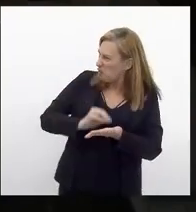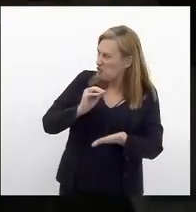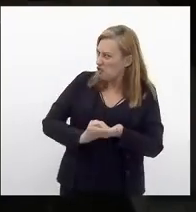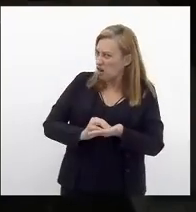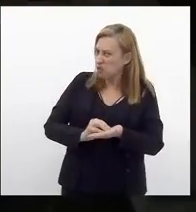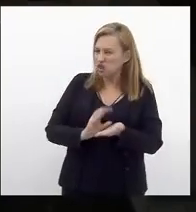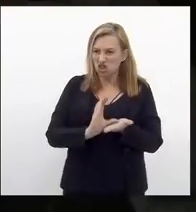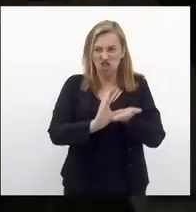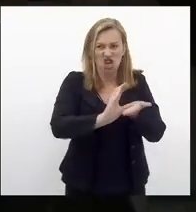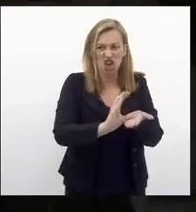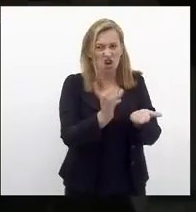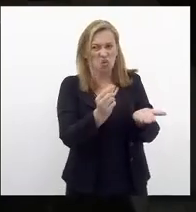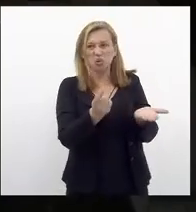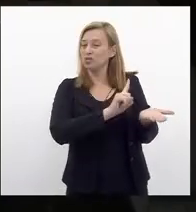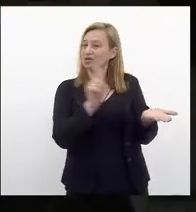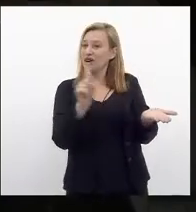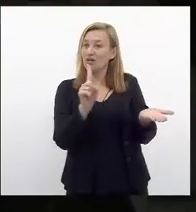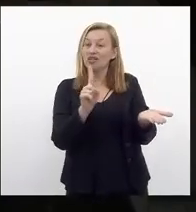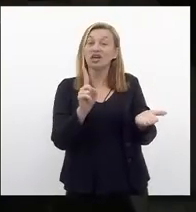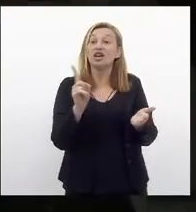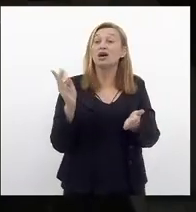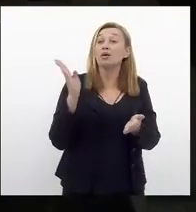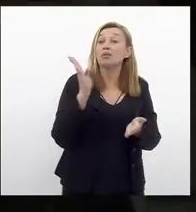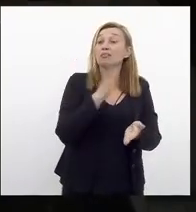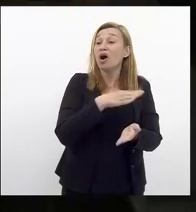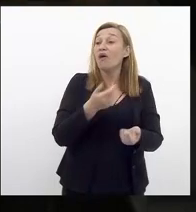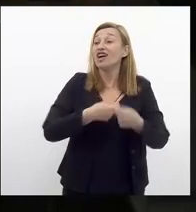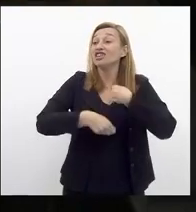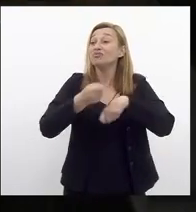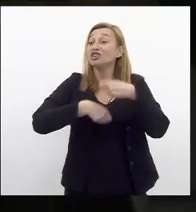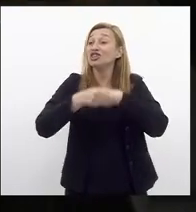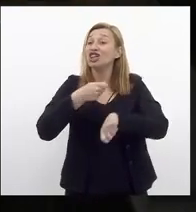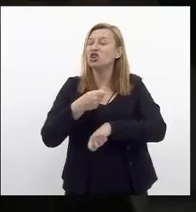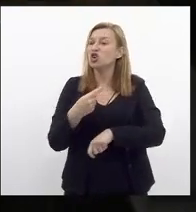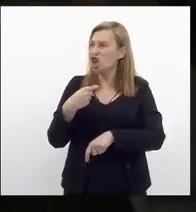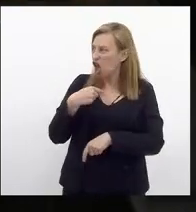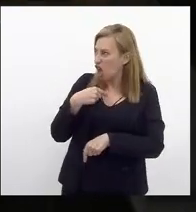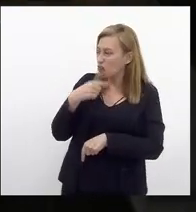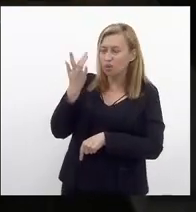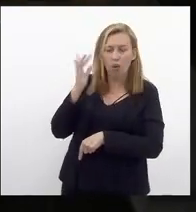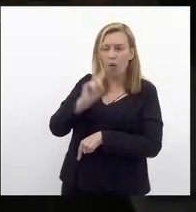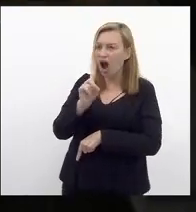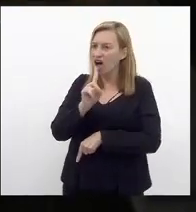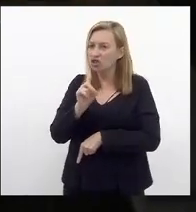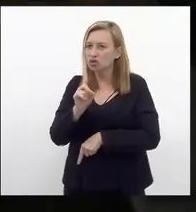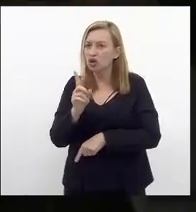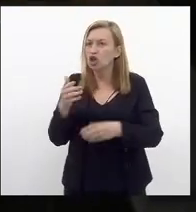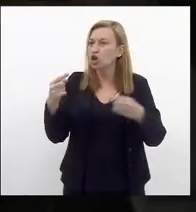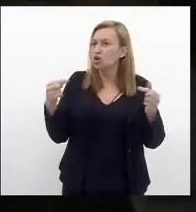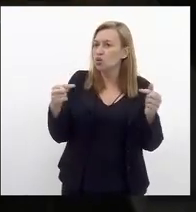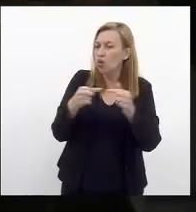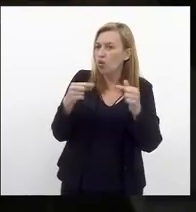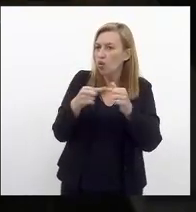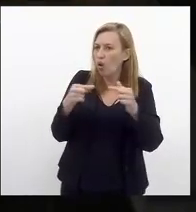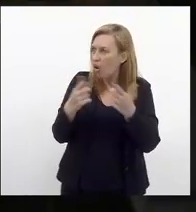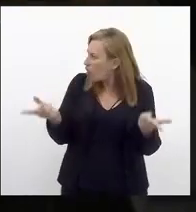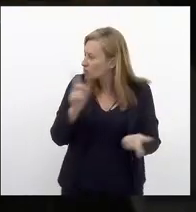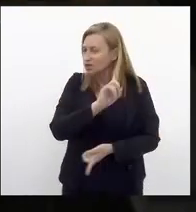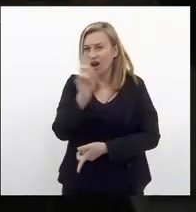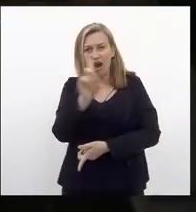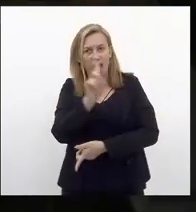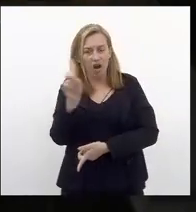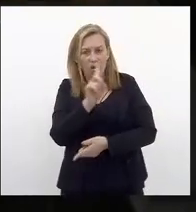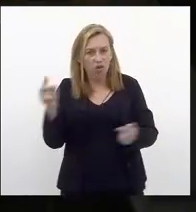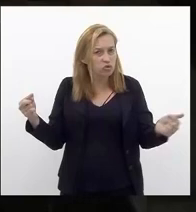de recurso é por mamar administração e o que eu não acho que eu não concordo é que seja os